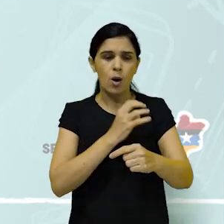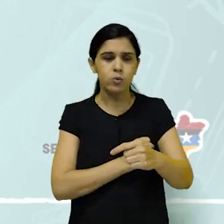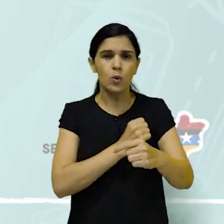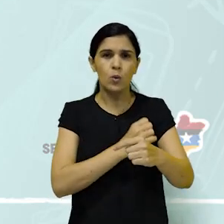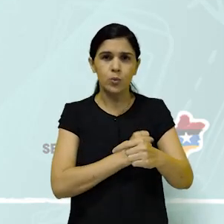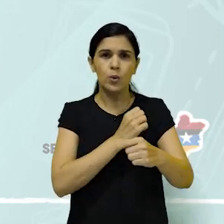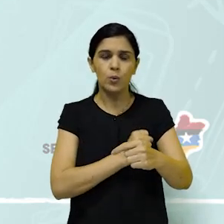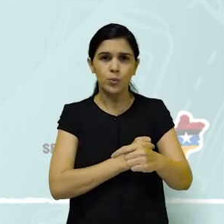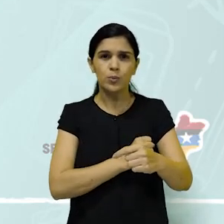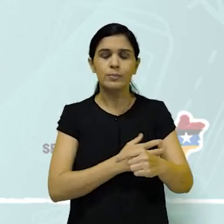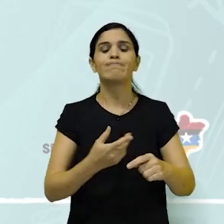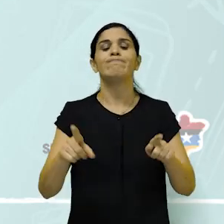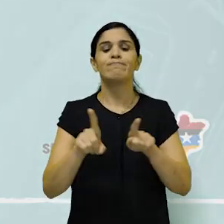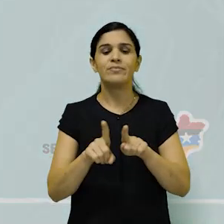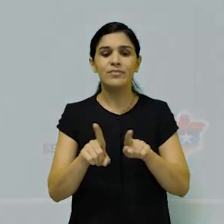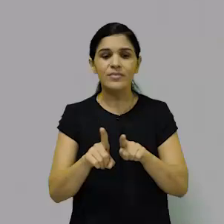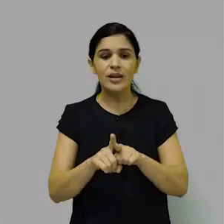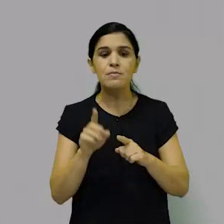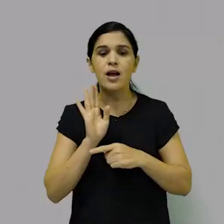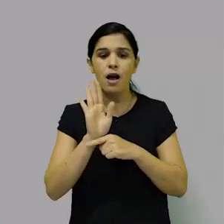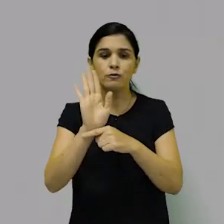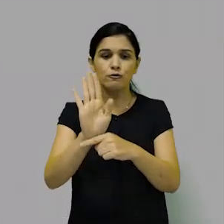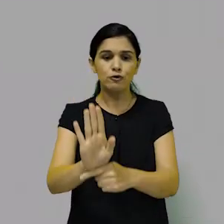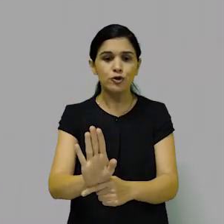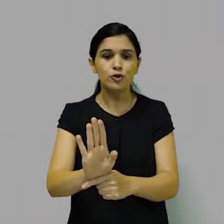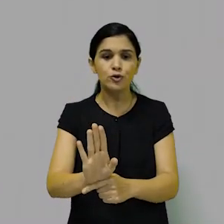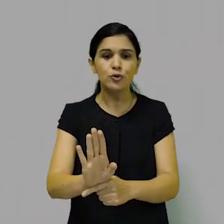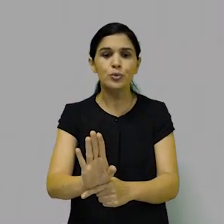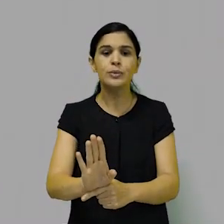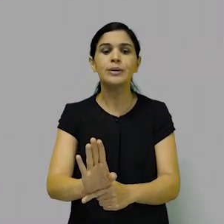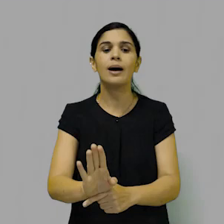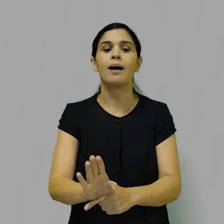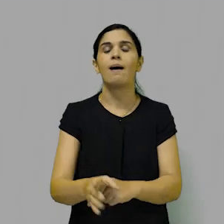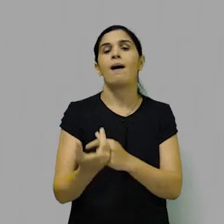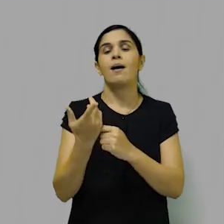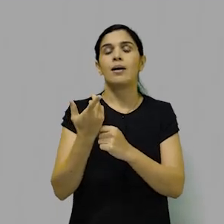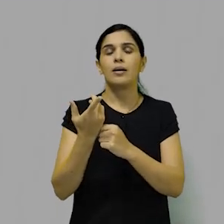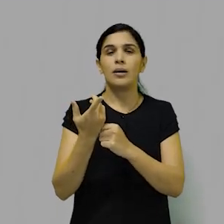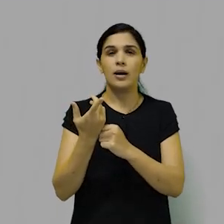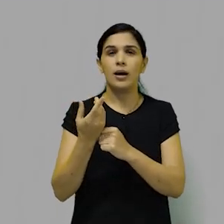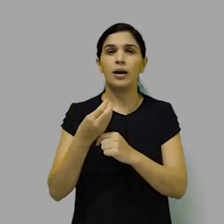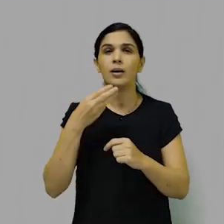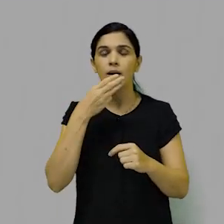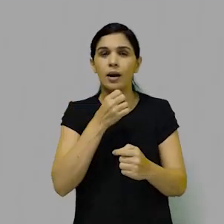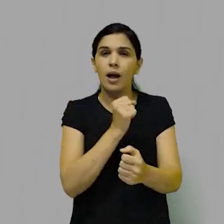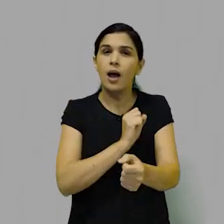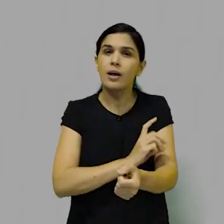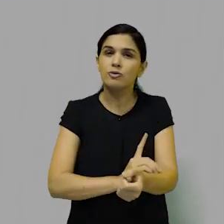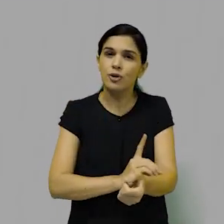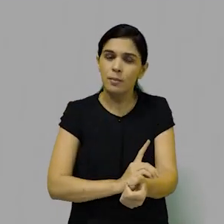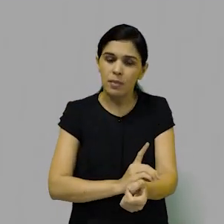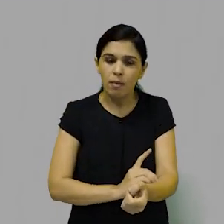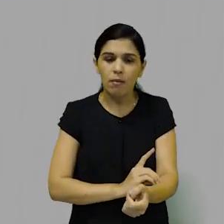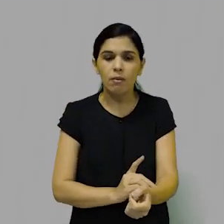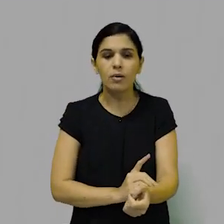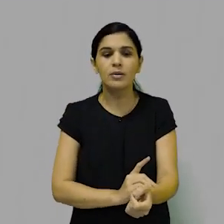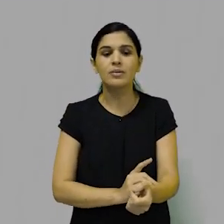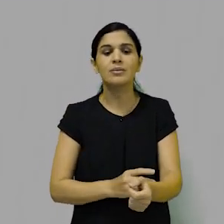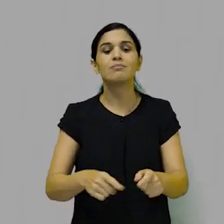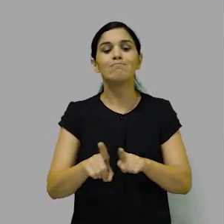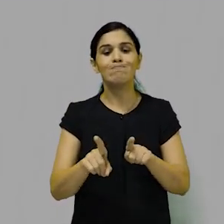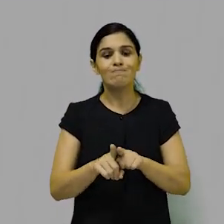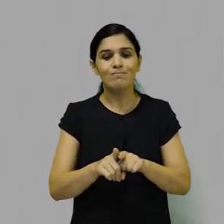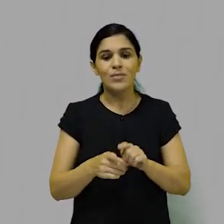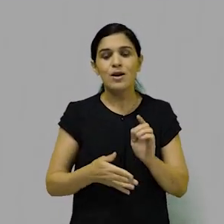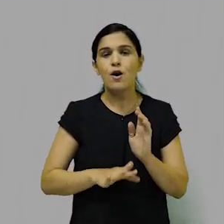e articulações, aumenta a força e a resistência muscular, promove a sensação de